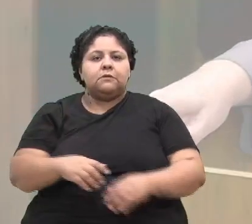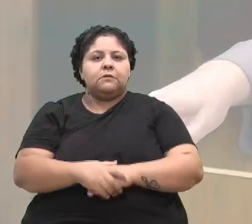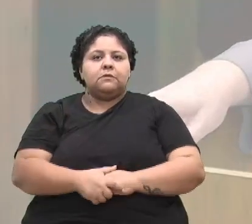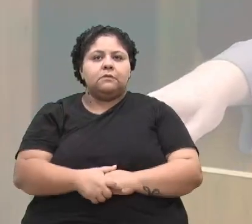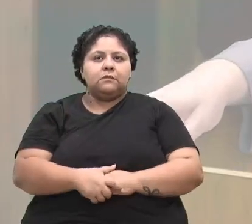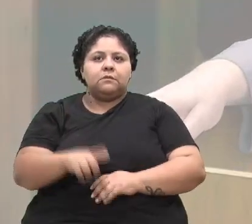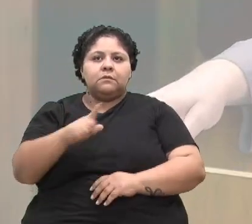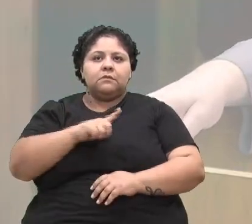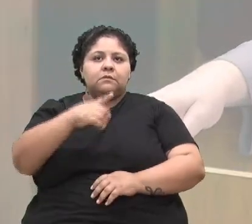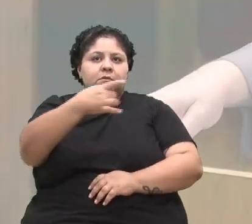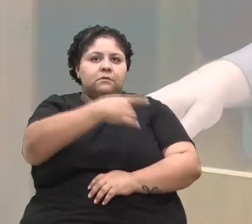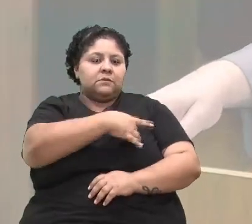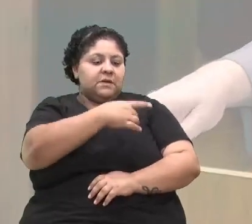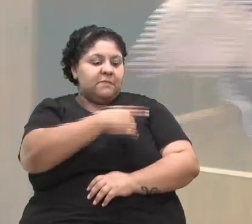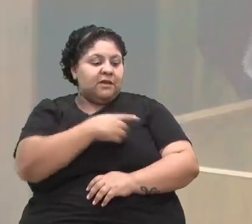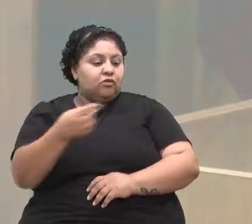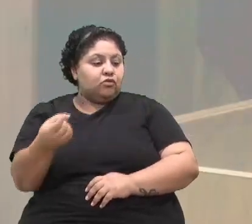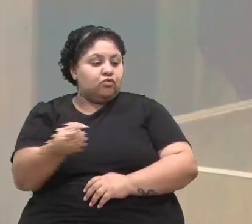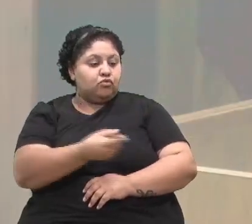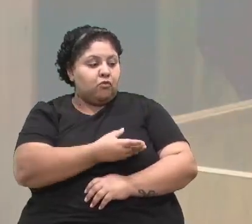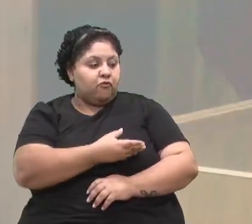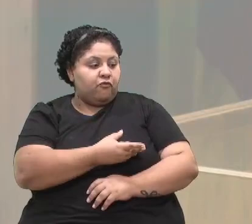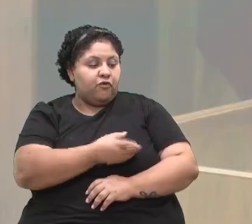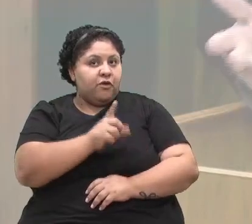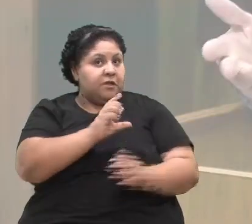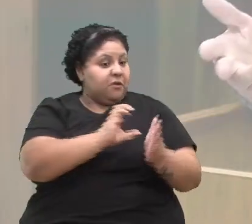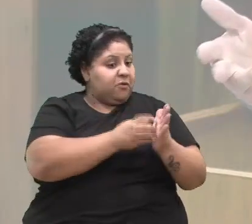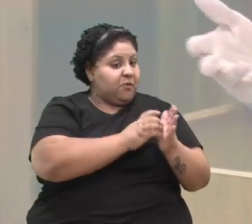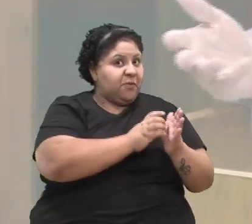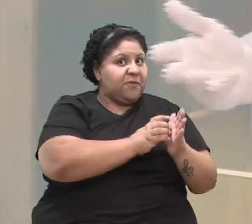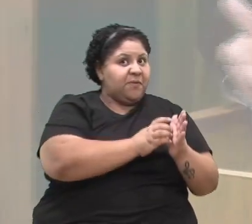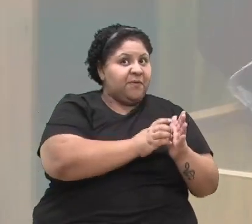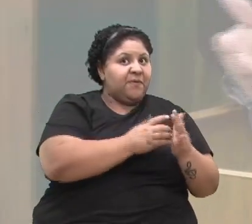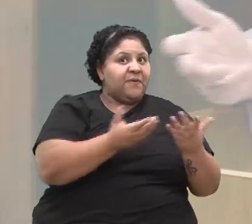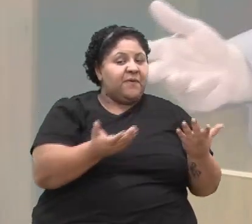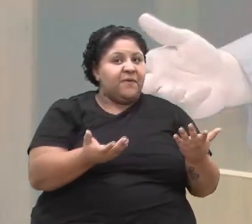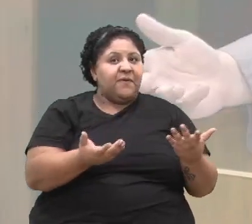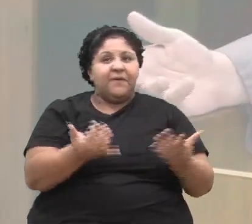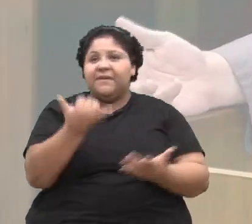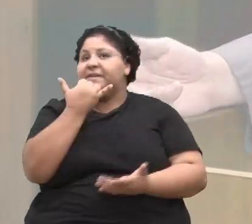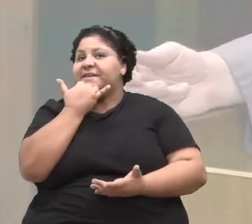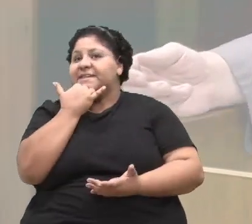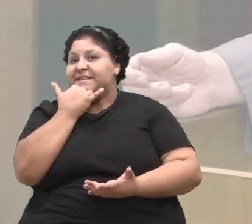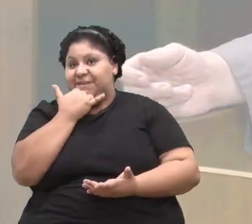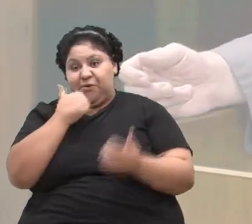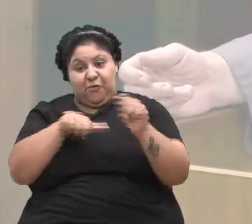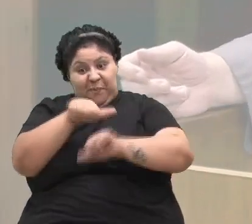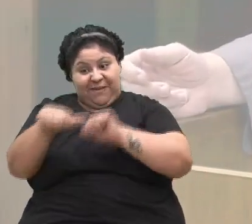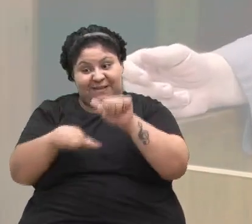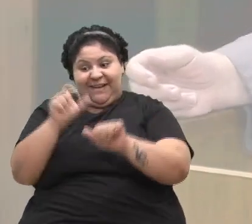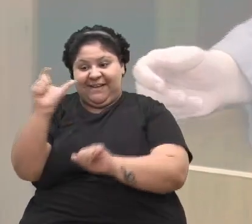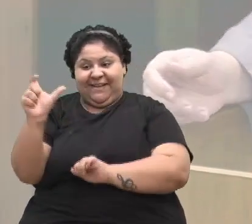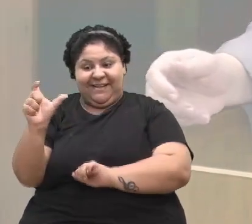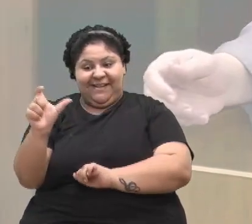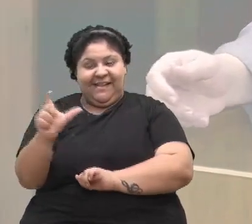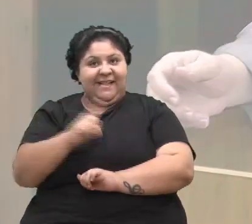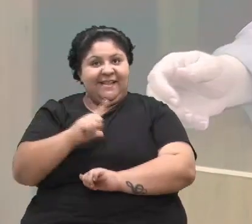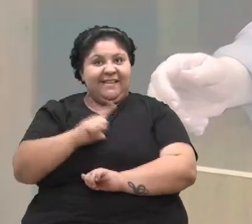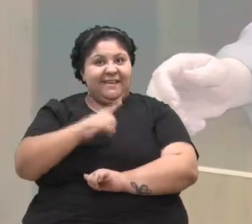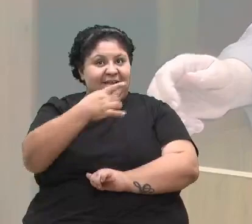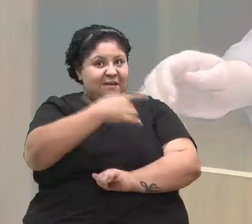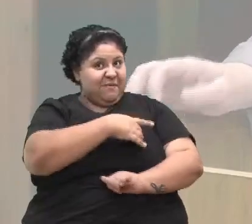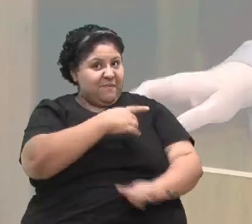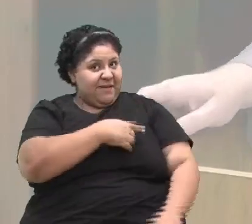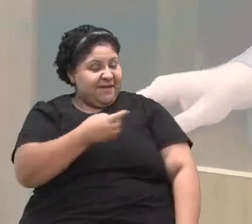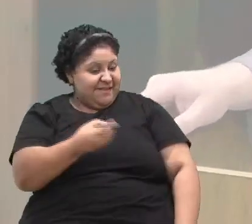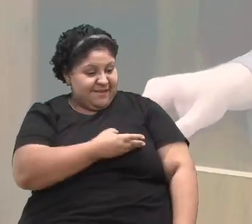não tenha medo do novo. Não do Partido Novo, mas do novo. Desculpe o trocadilho aqui. Não tenha medo do novo, foi ruim a frase,